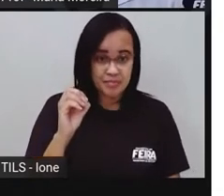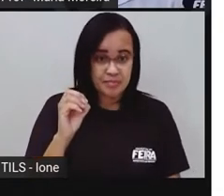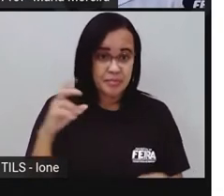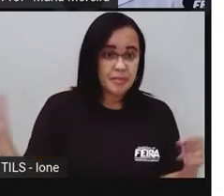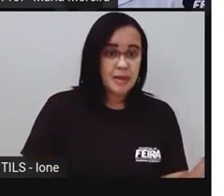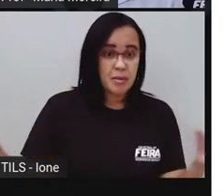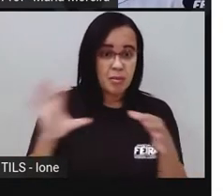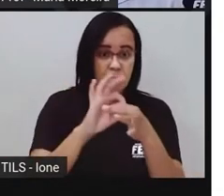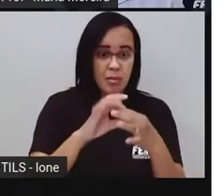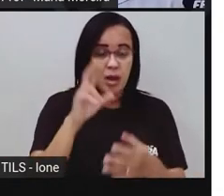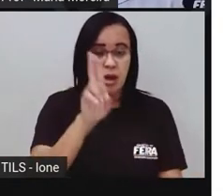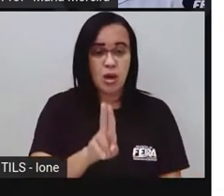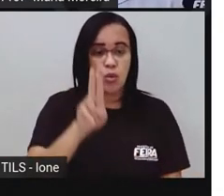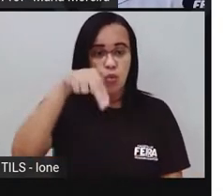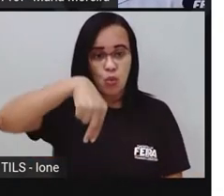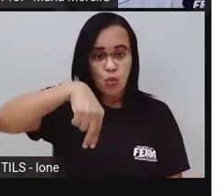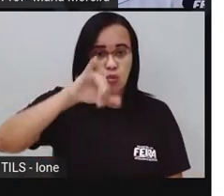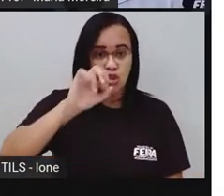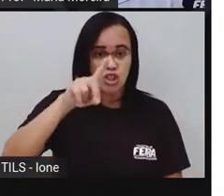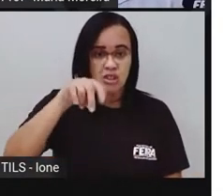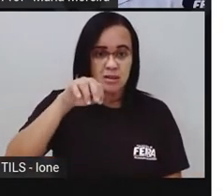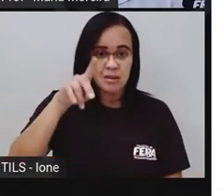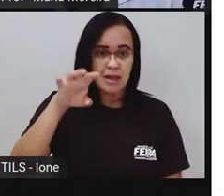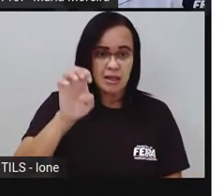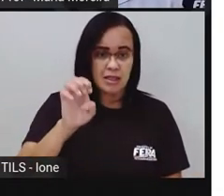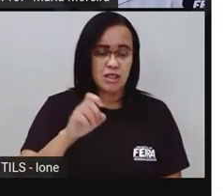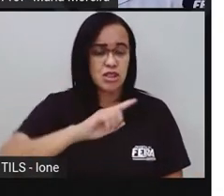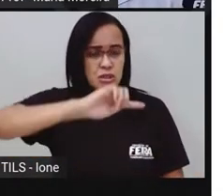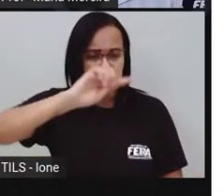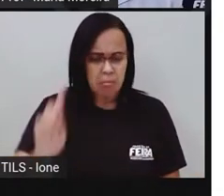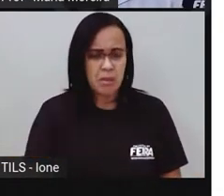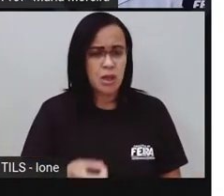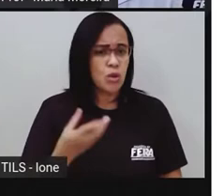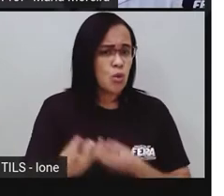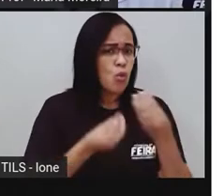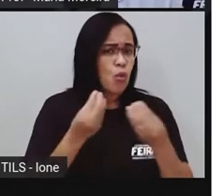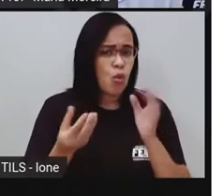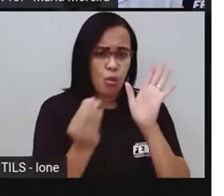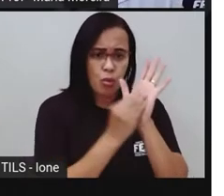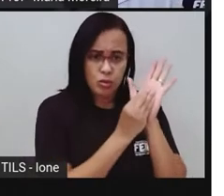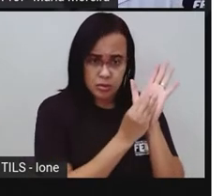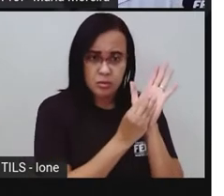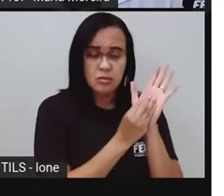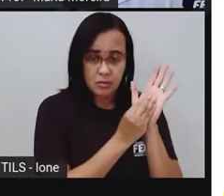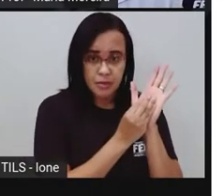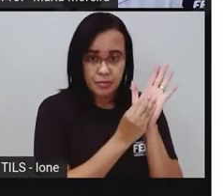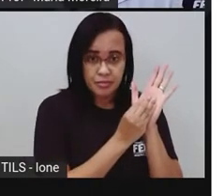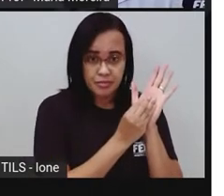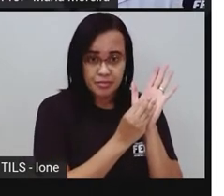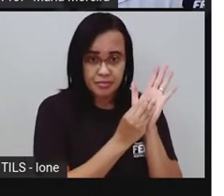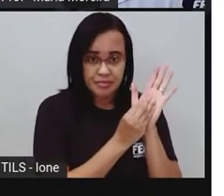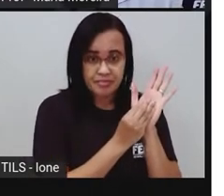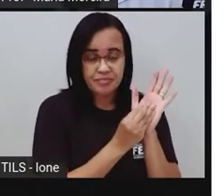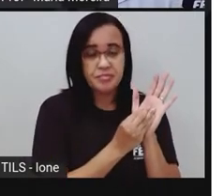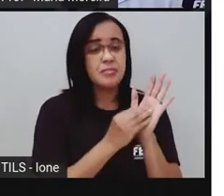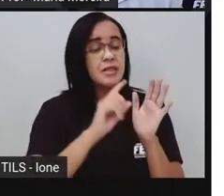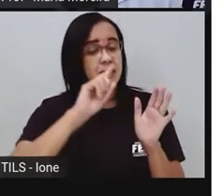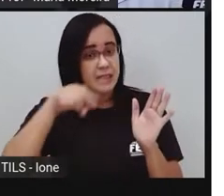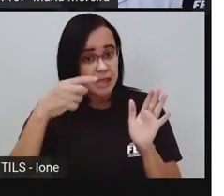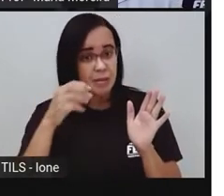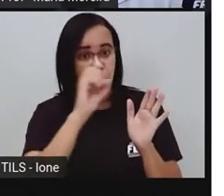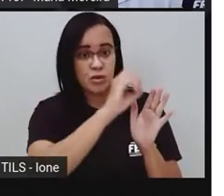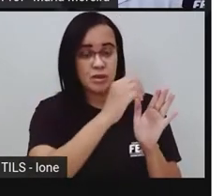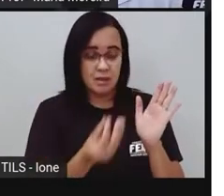unidade de milhar então se eu tenho uma unidade de milhar e vou colocar uma aqui vou completar com 0 aí o restante